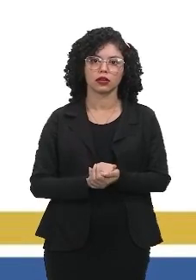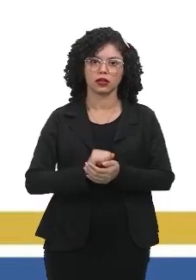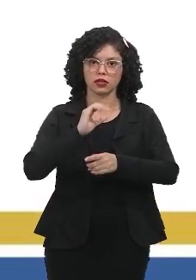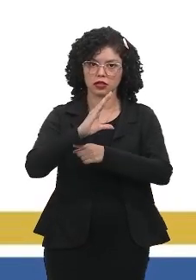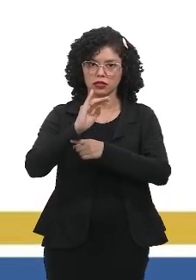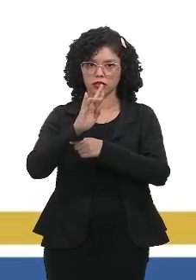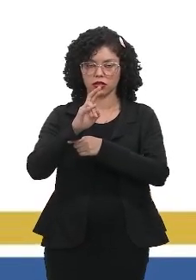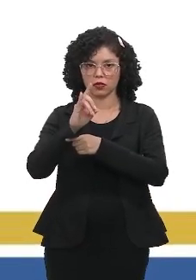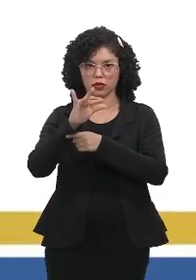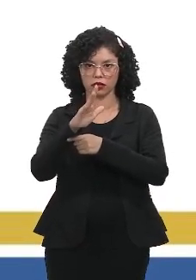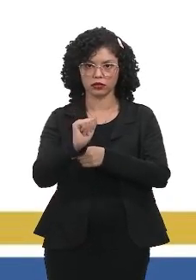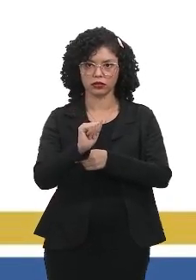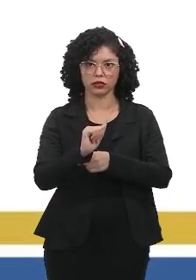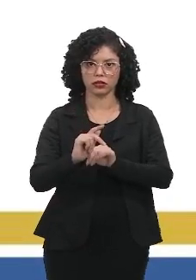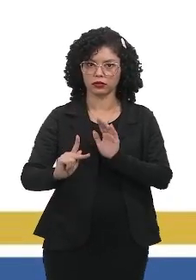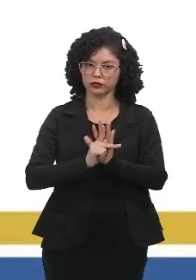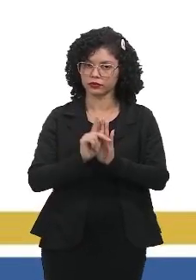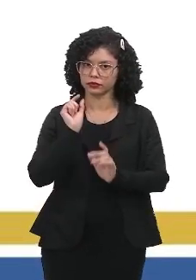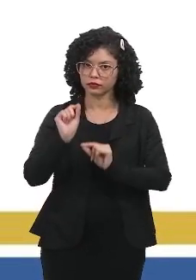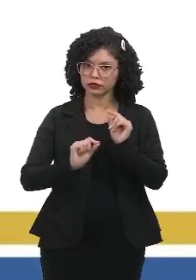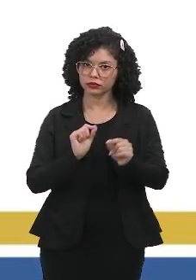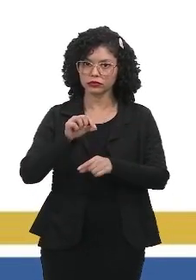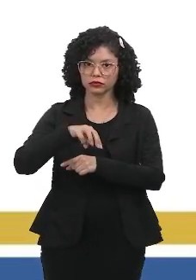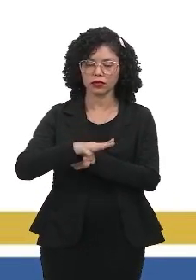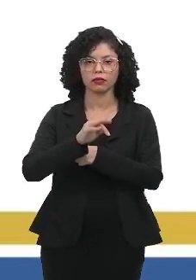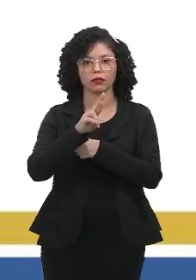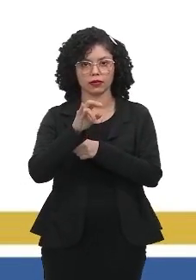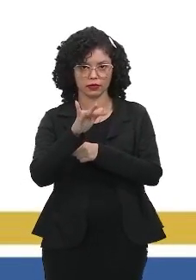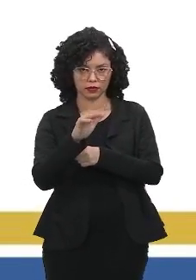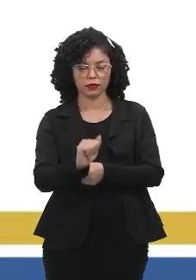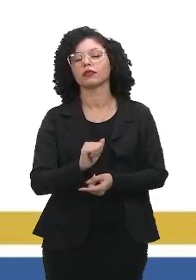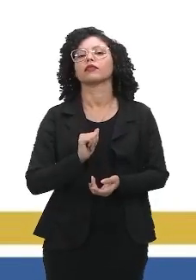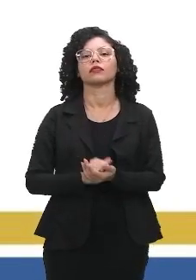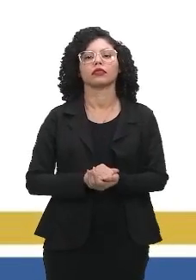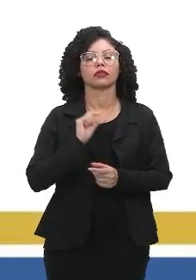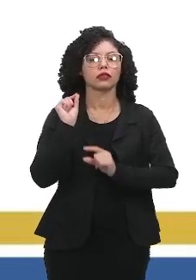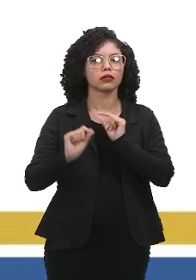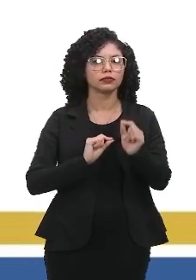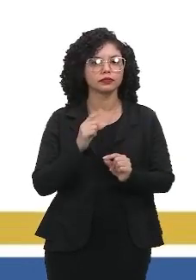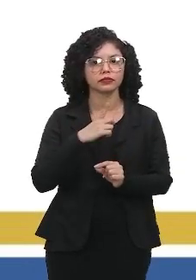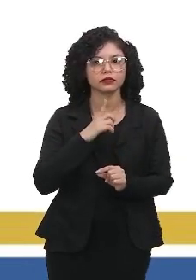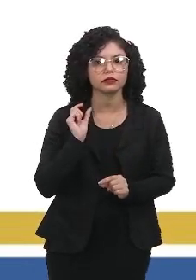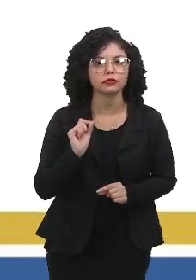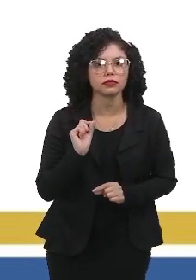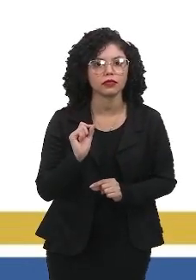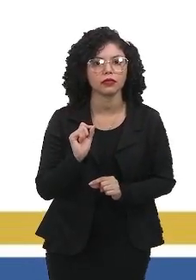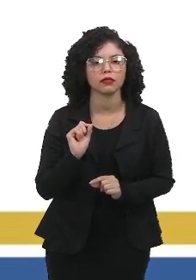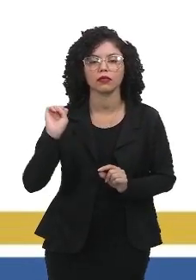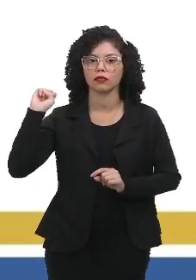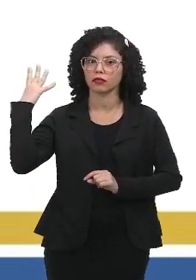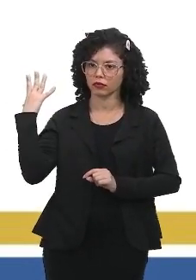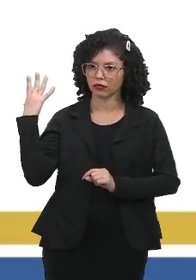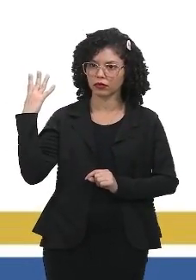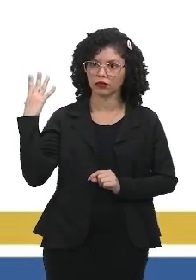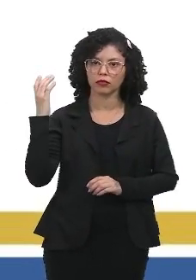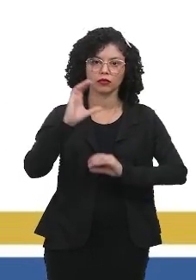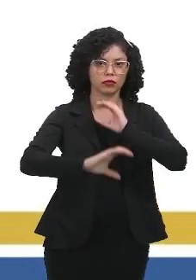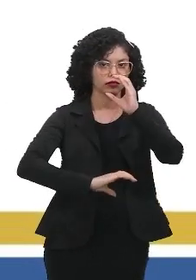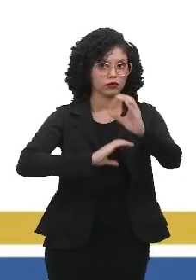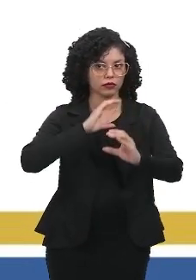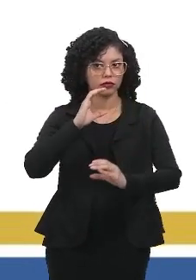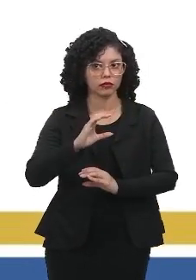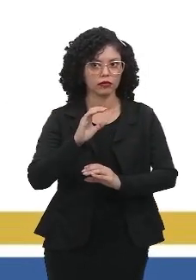mitocôndria Tá mas não é citoplasma é a matriz mitocondrial então na matriz mitocondrial acontece o ciclo de